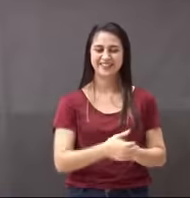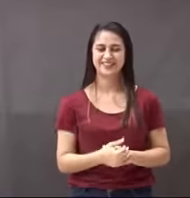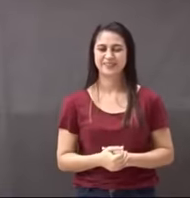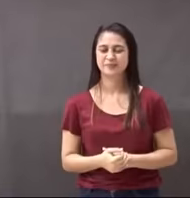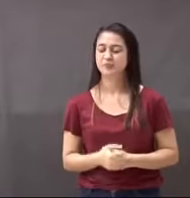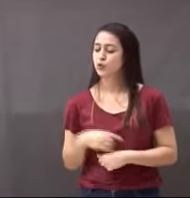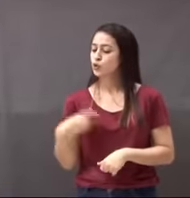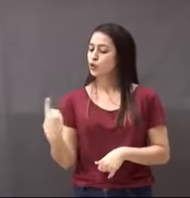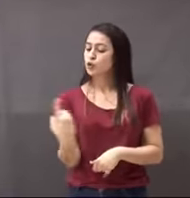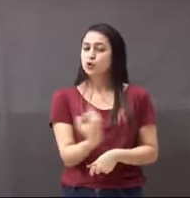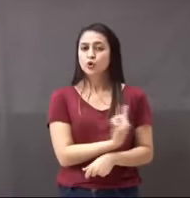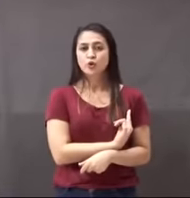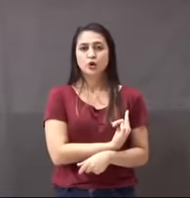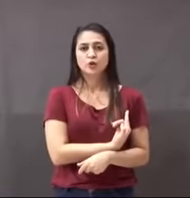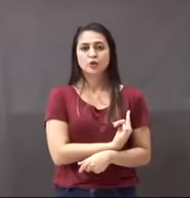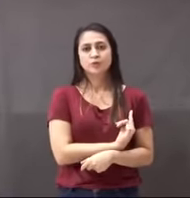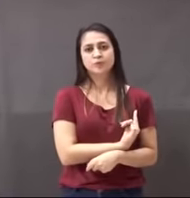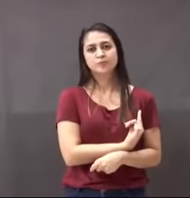nós